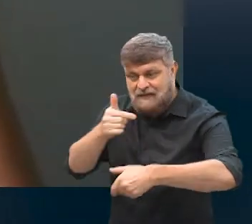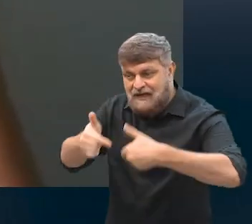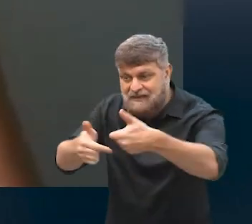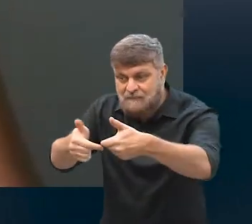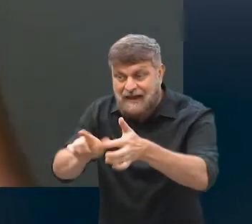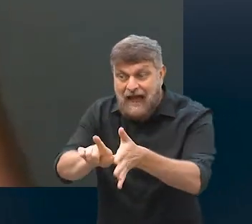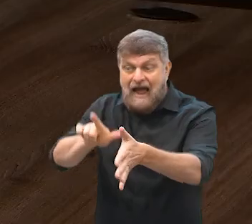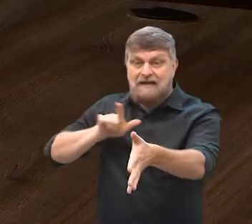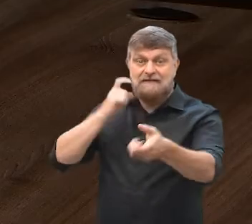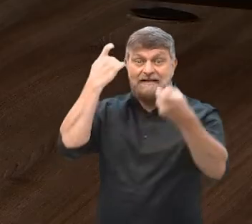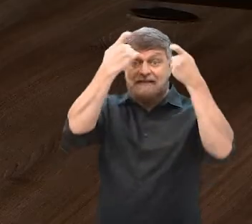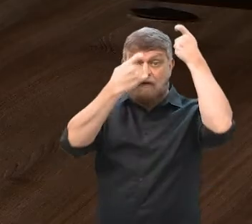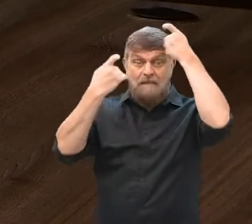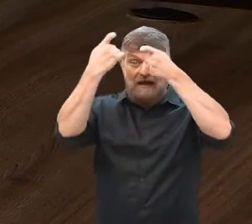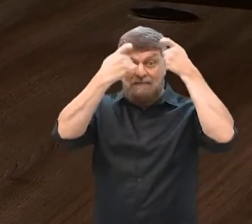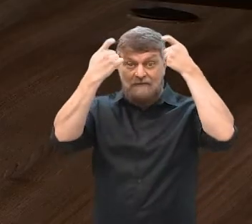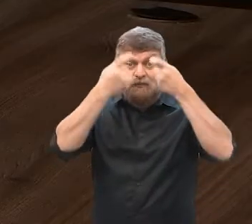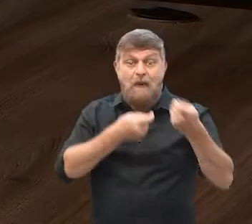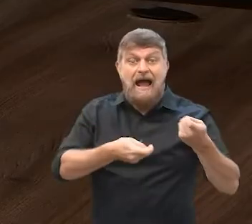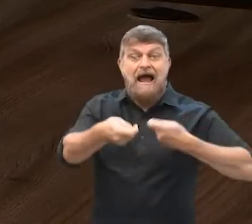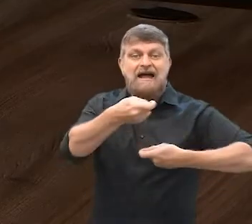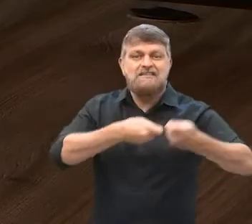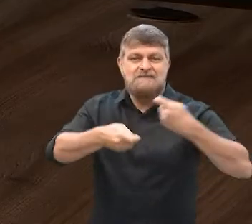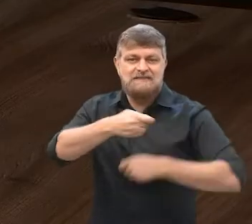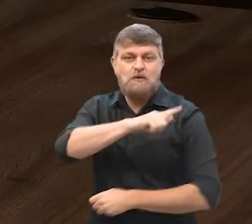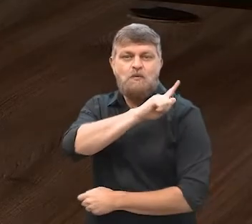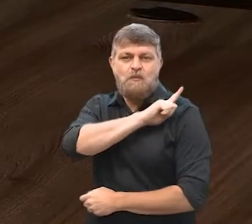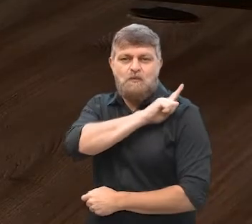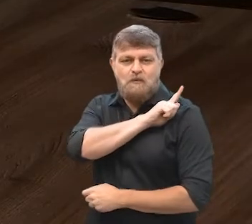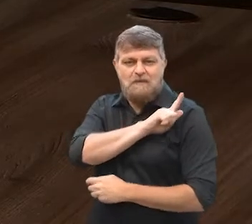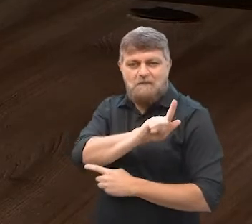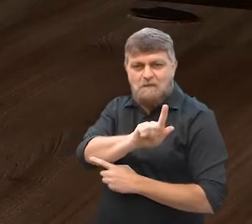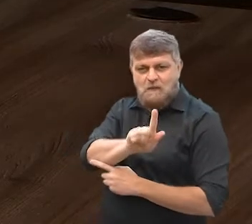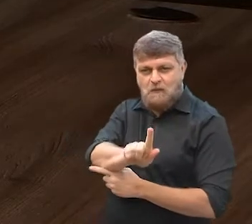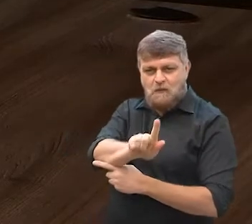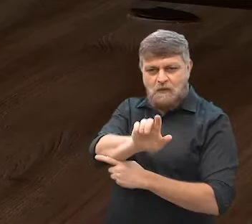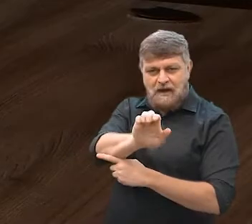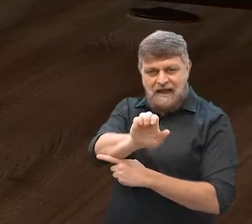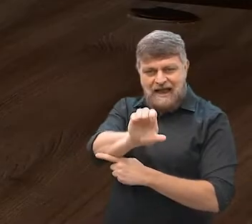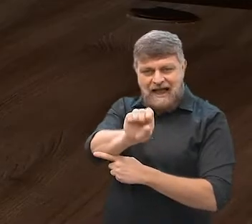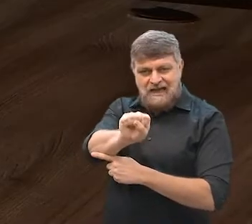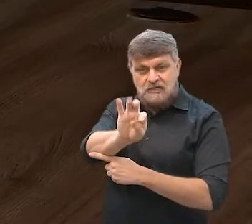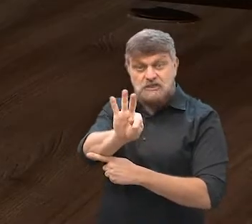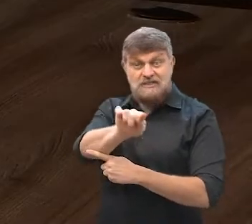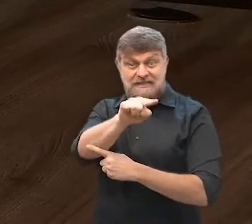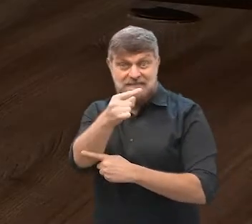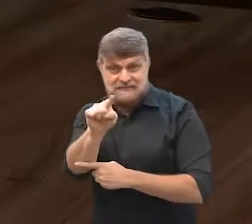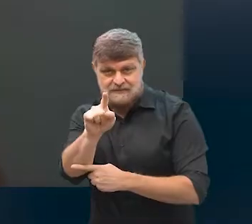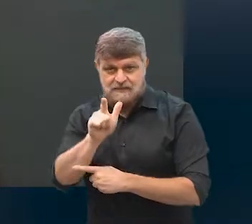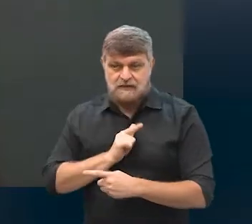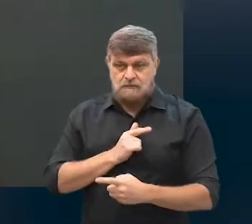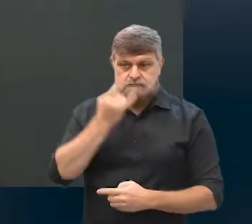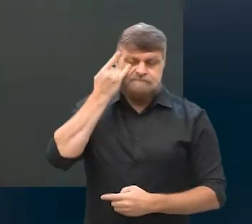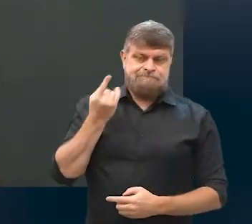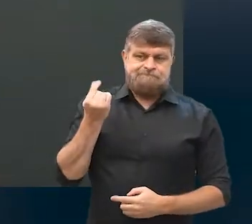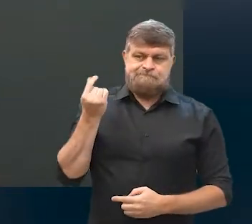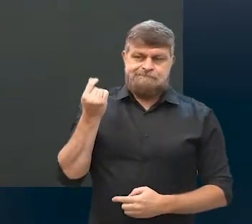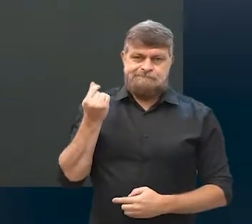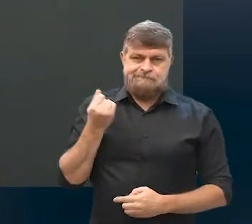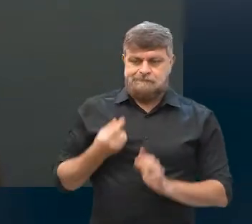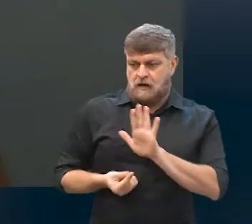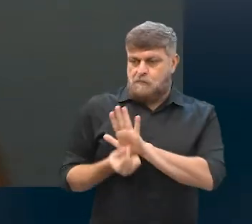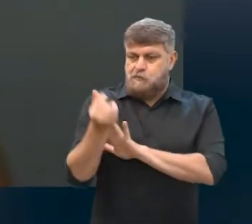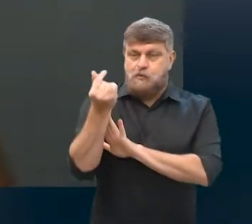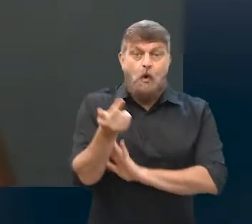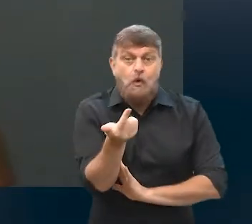uma preocupação com a gestão do negócio. Esse é um segmento de mercado que ele não tem margens de lucro muito